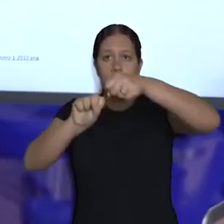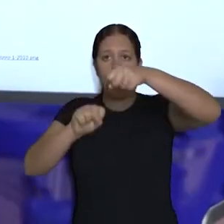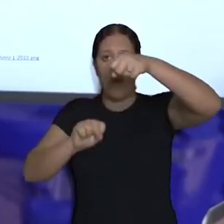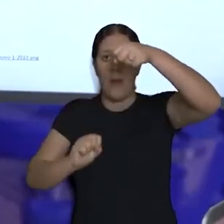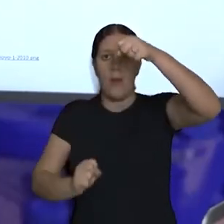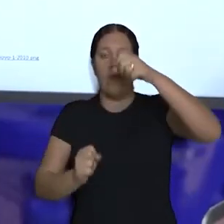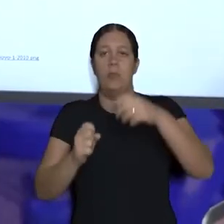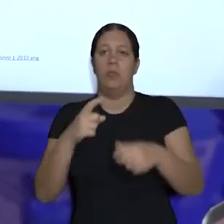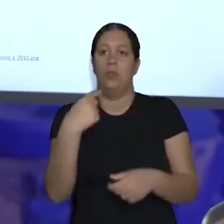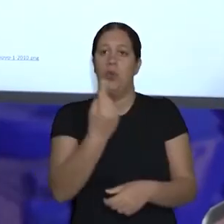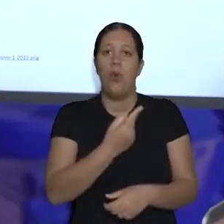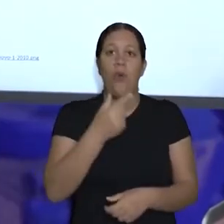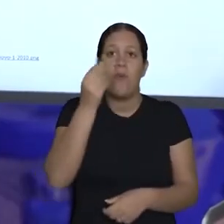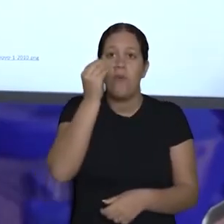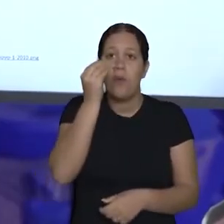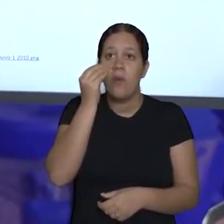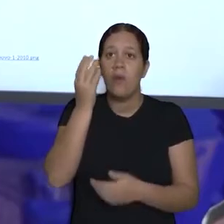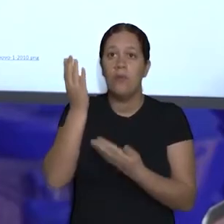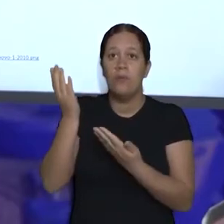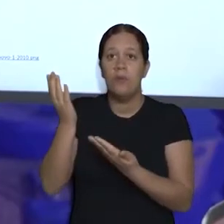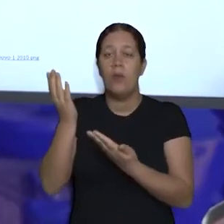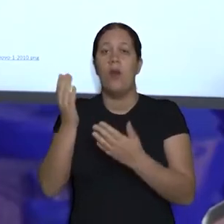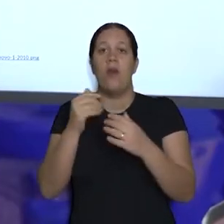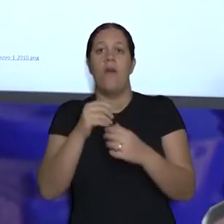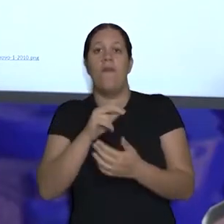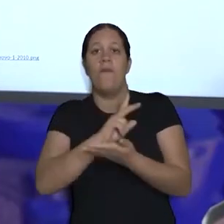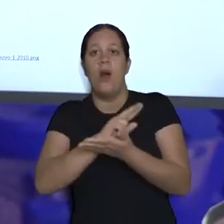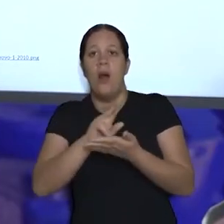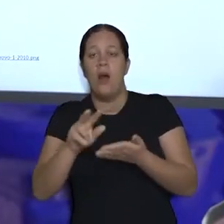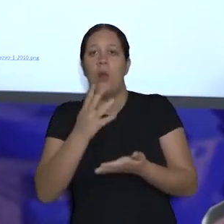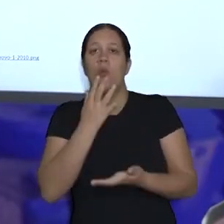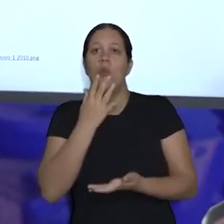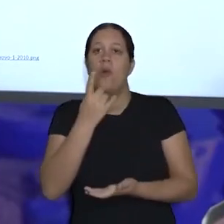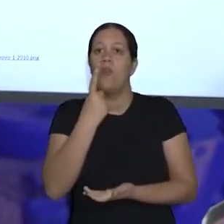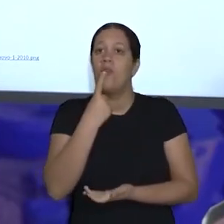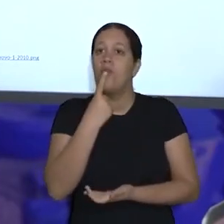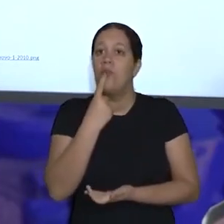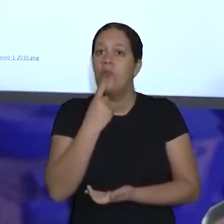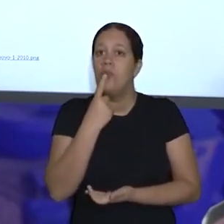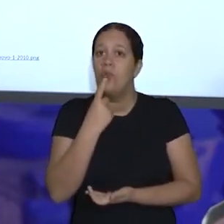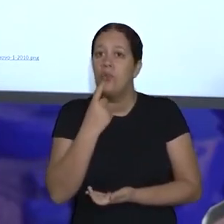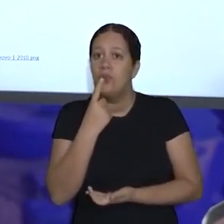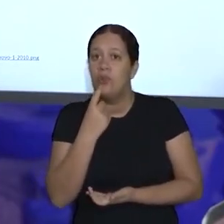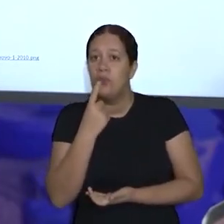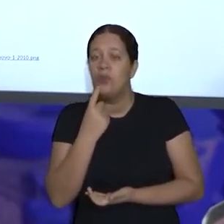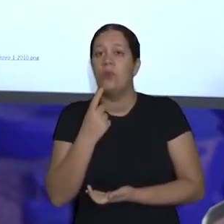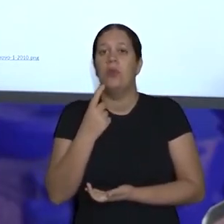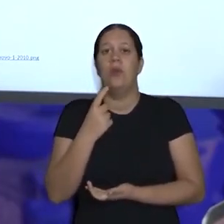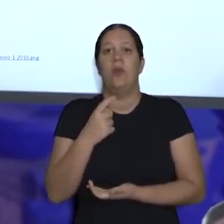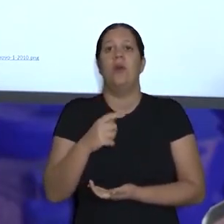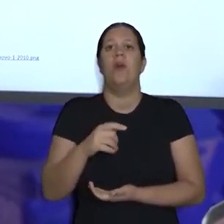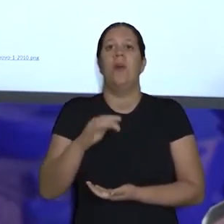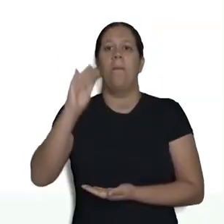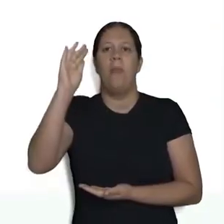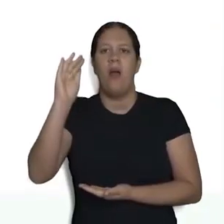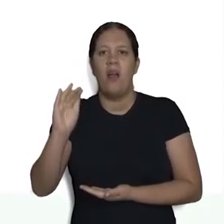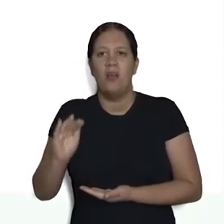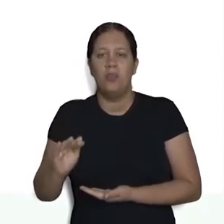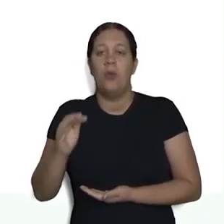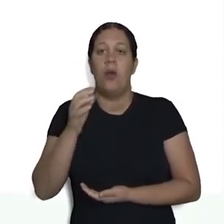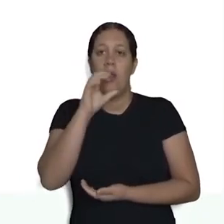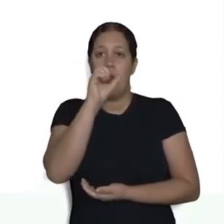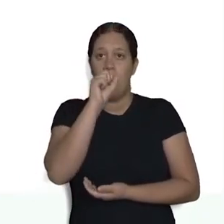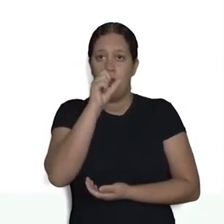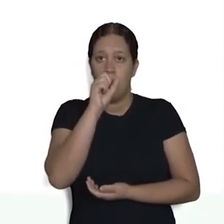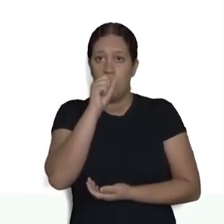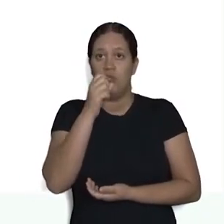análise, onde nós vemos várias cores aqui, representadas. O vermelho é um índice muito baixo. Já o